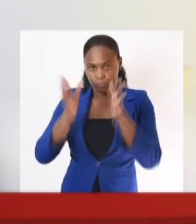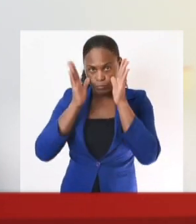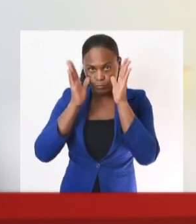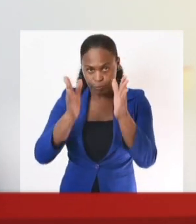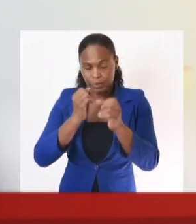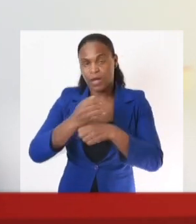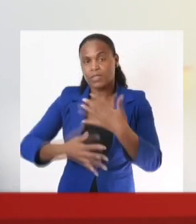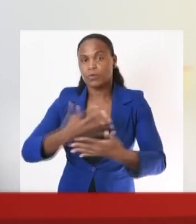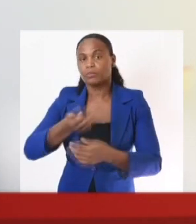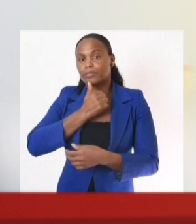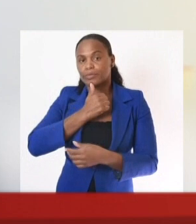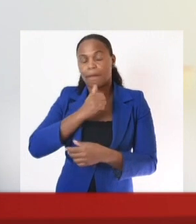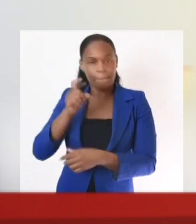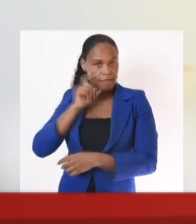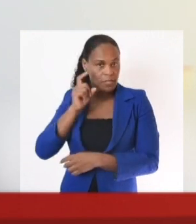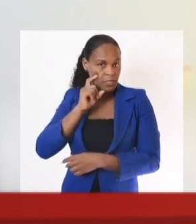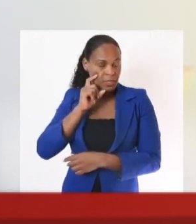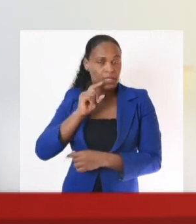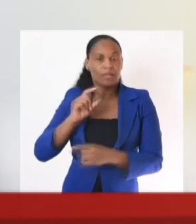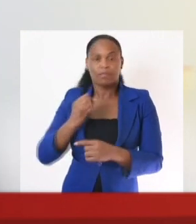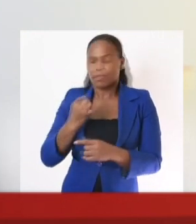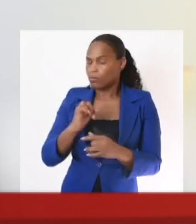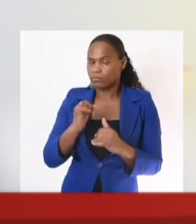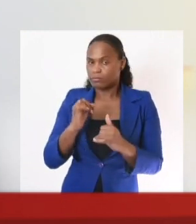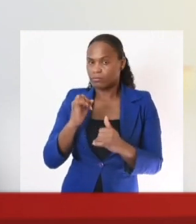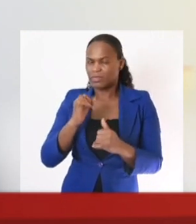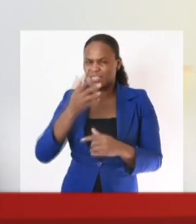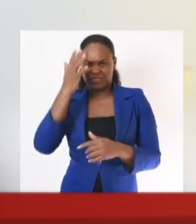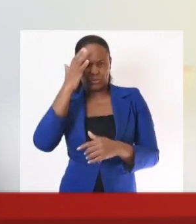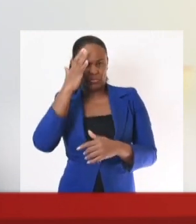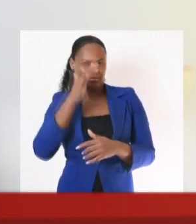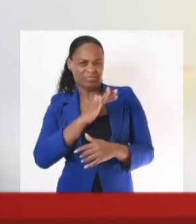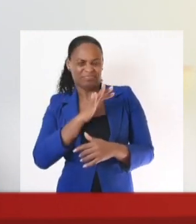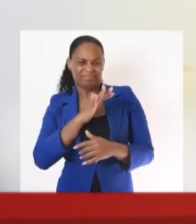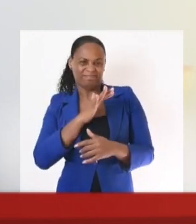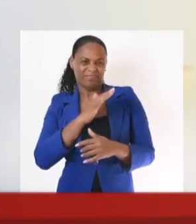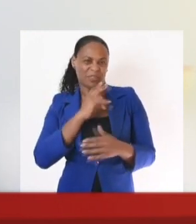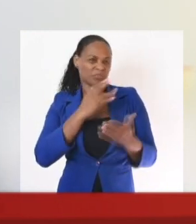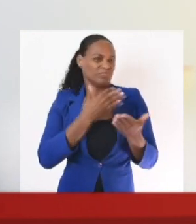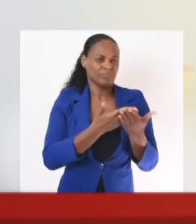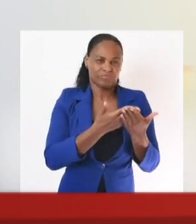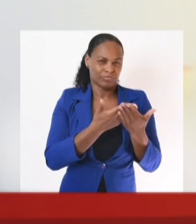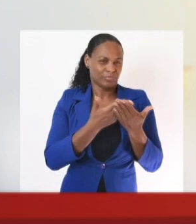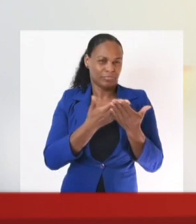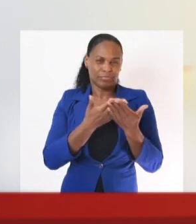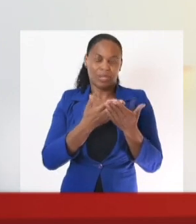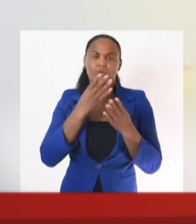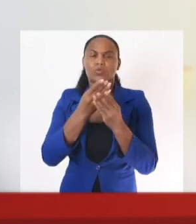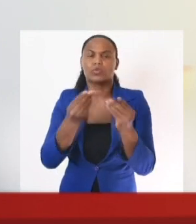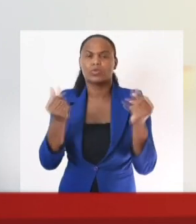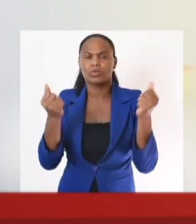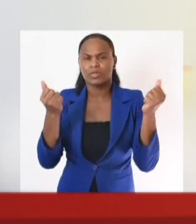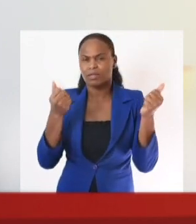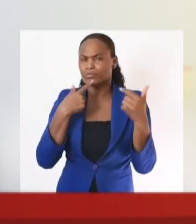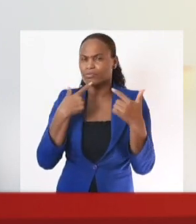devemos concentrar as ações nas medidas preventivas ao invés de uma atitude reativa e